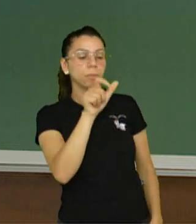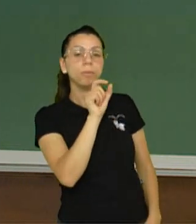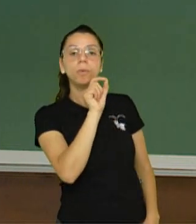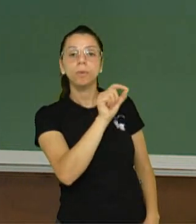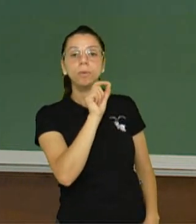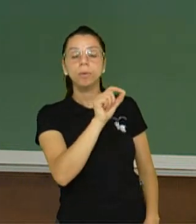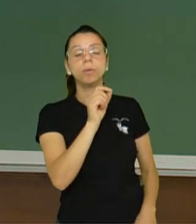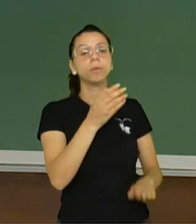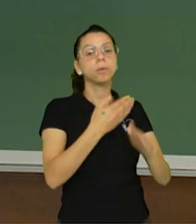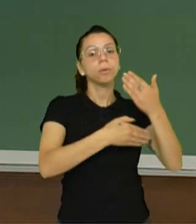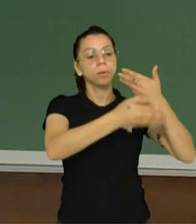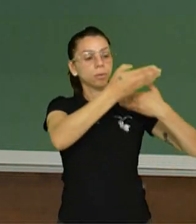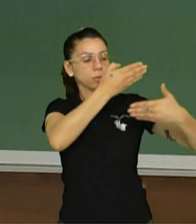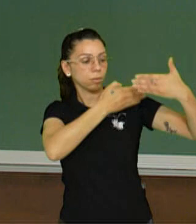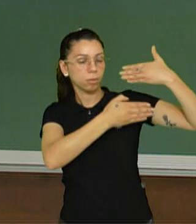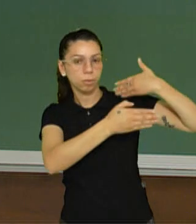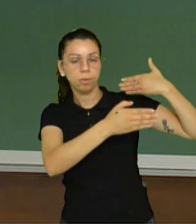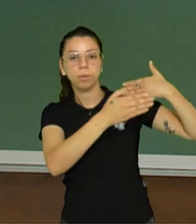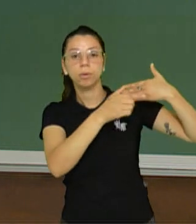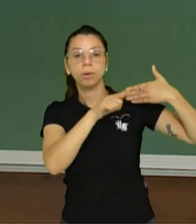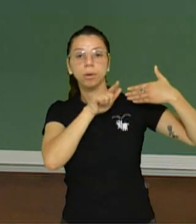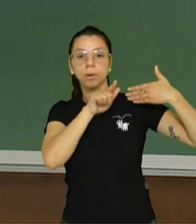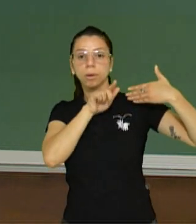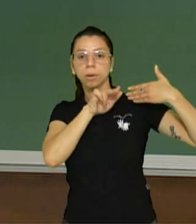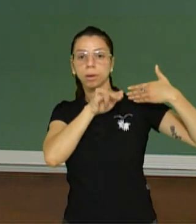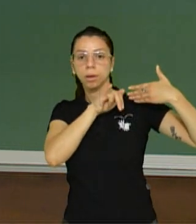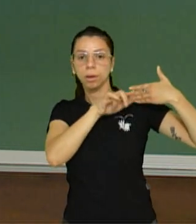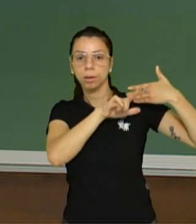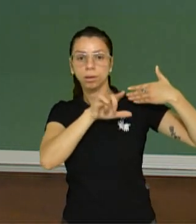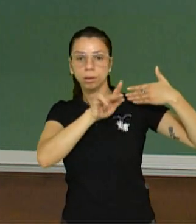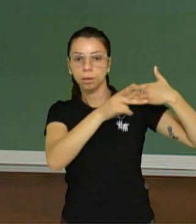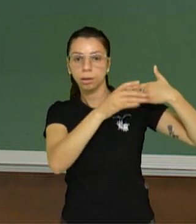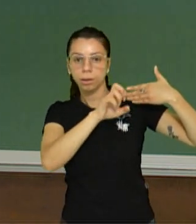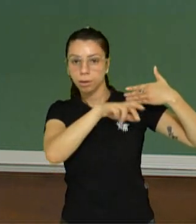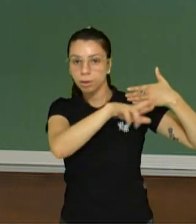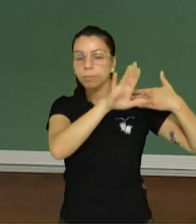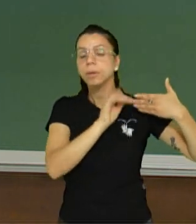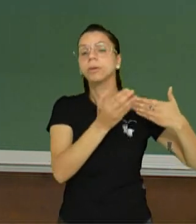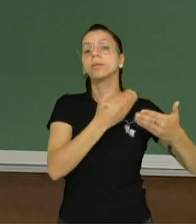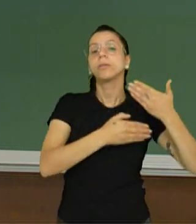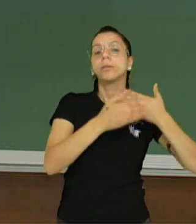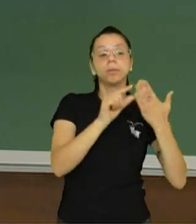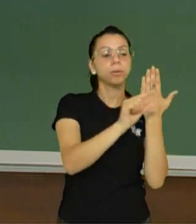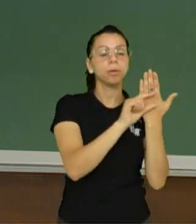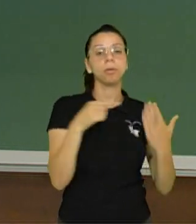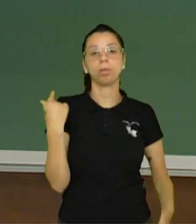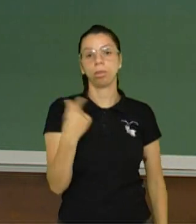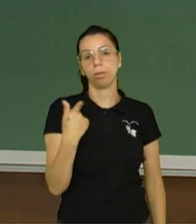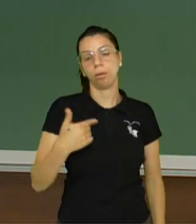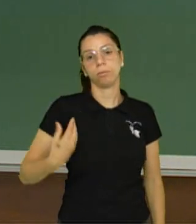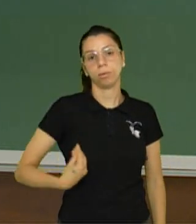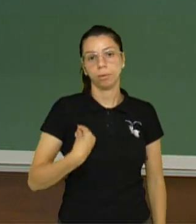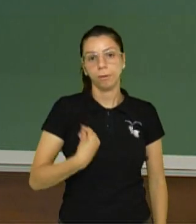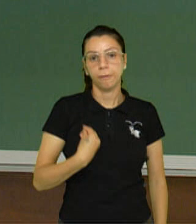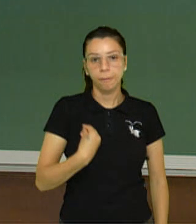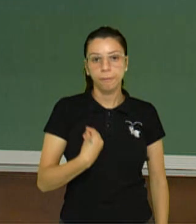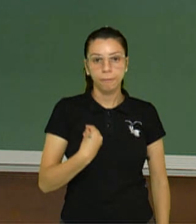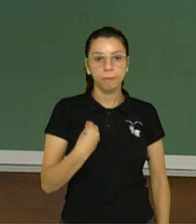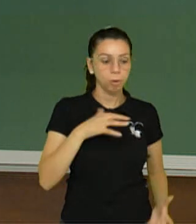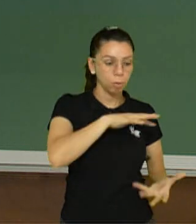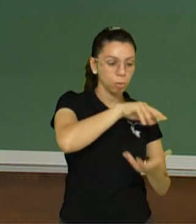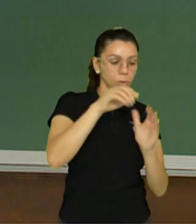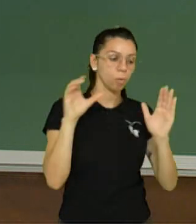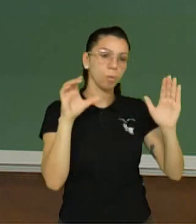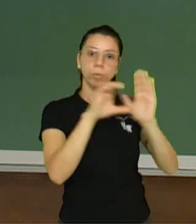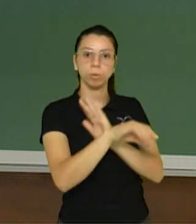Guilherme de Ockham, lá na Escolástica, que foi um autor que disse que não existem os universais, não existem